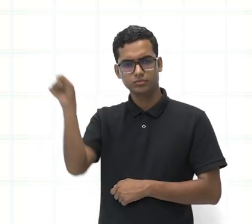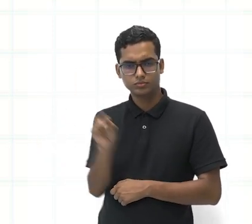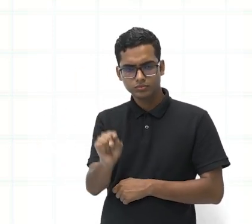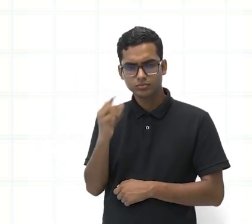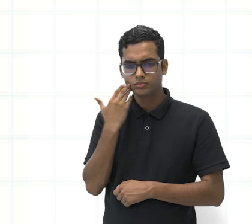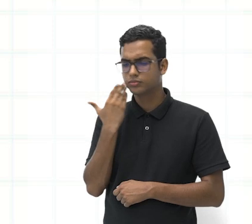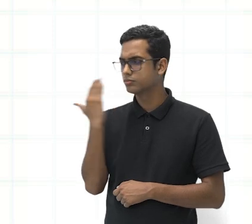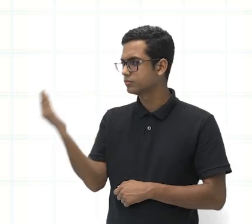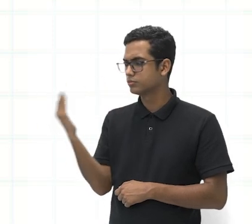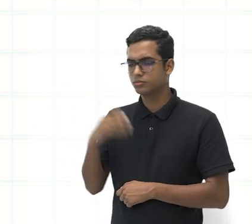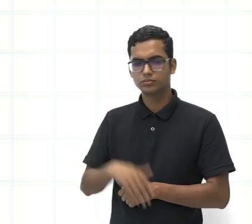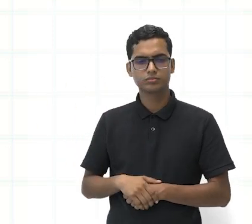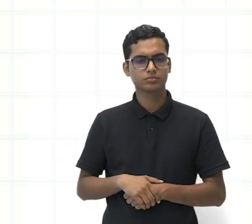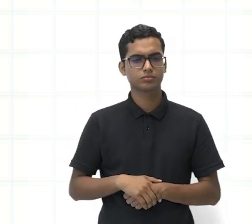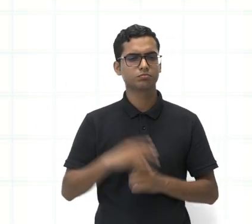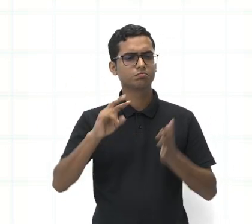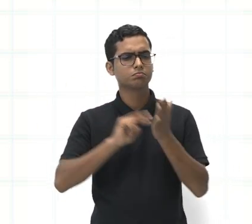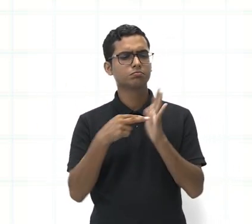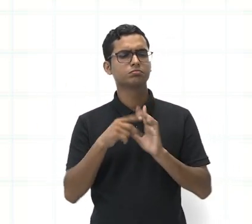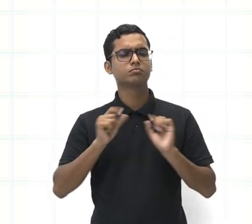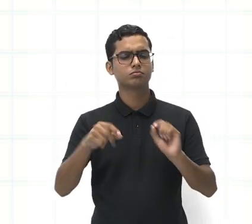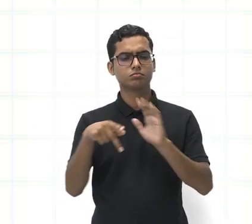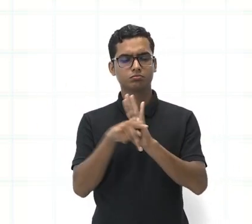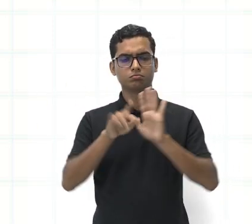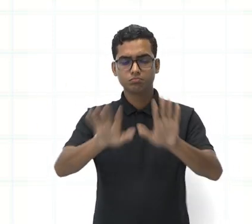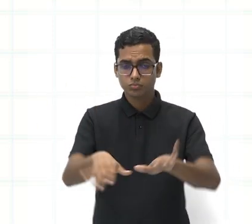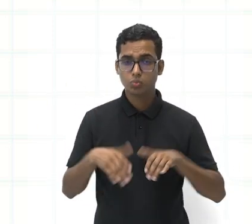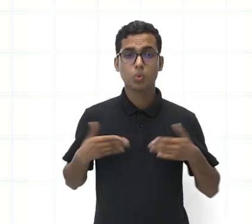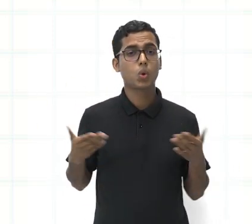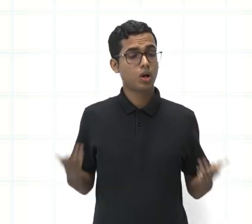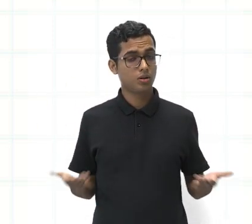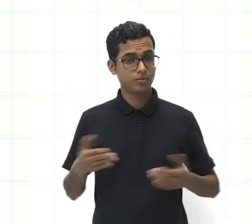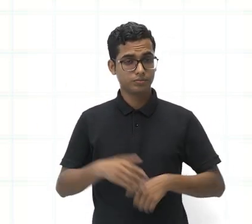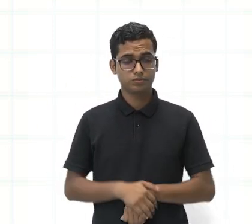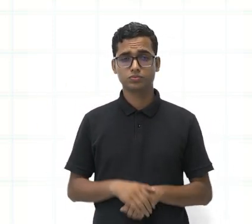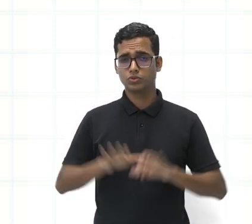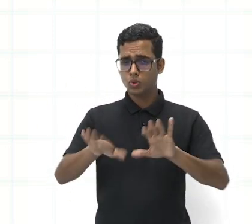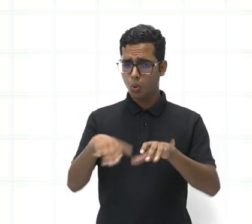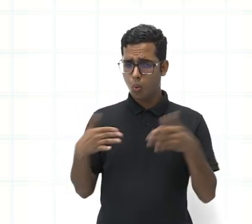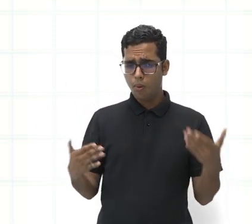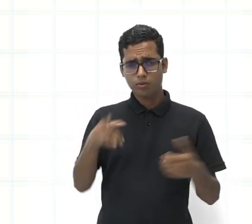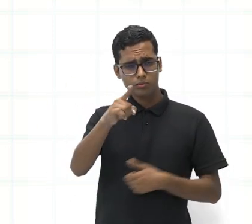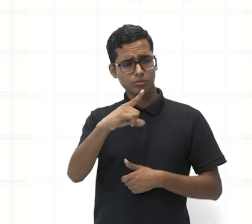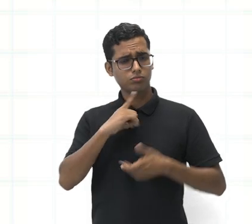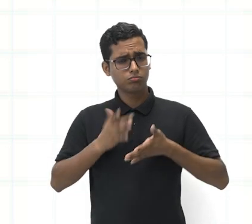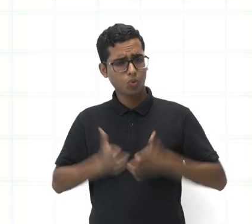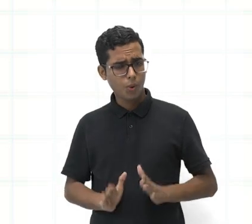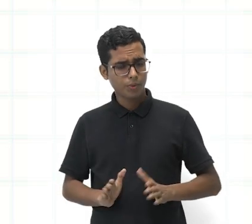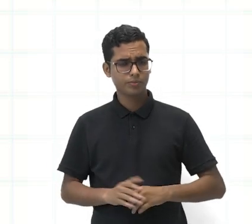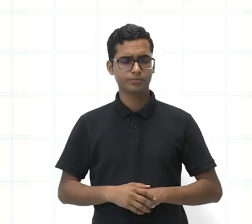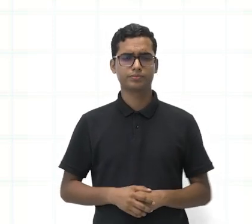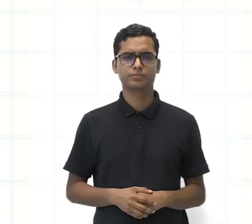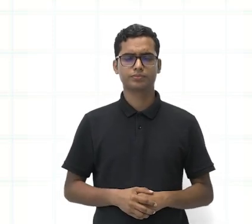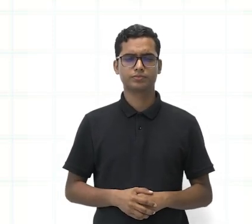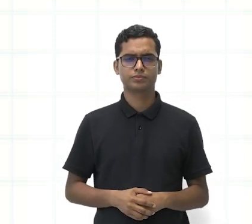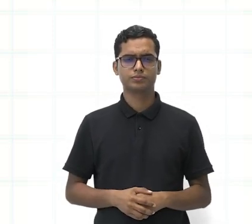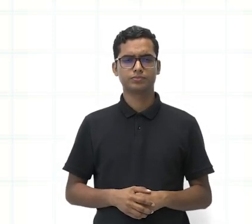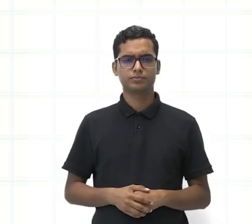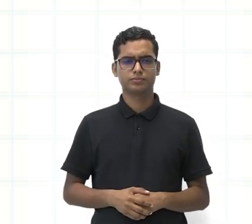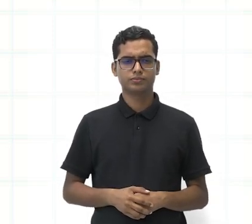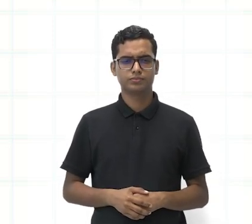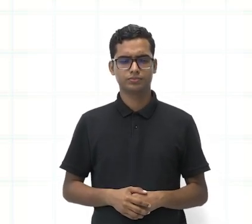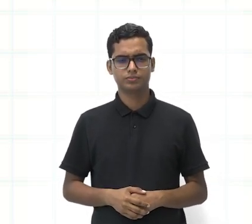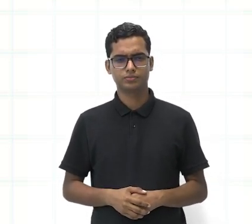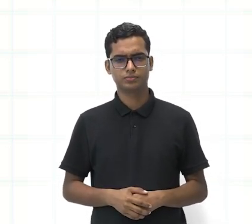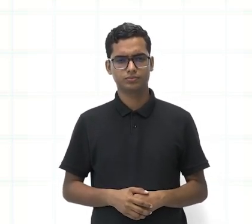Tá? Quando. É um pronome interrogativo. When were you born? Quando você nasceu. Born, então, é relativo